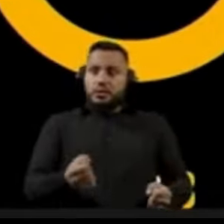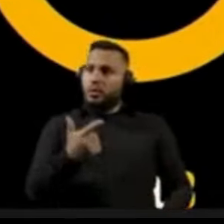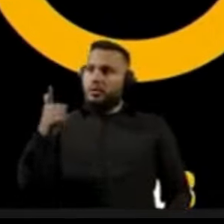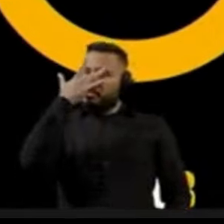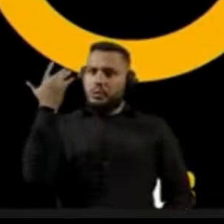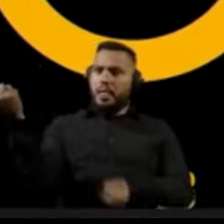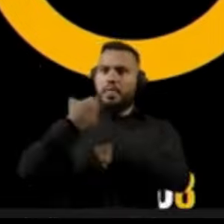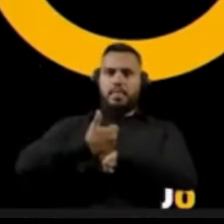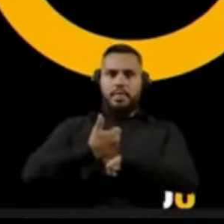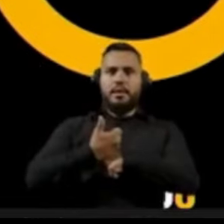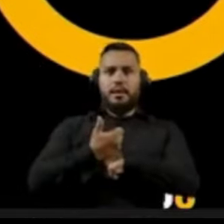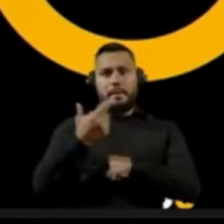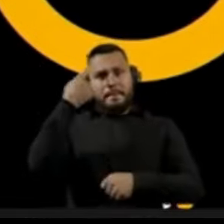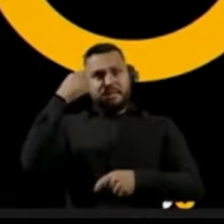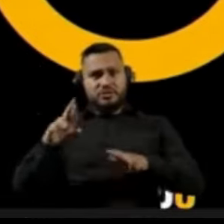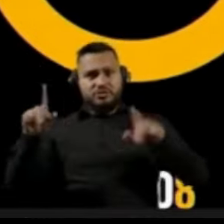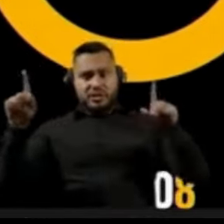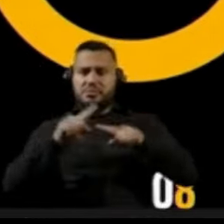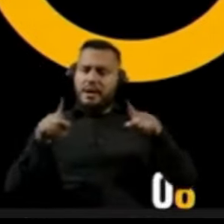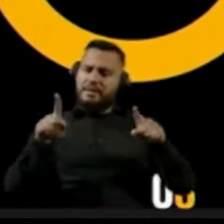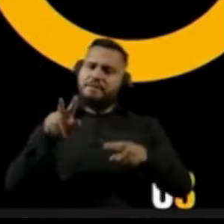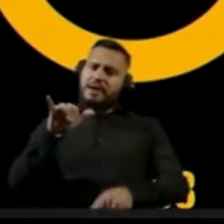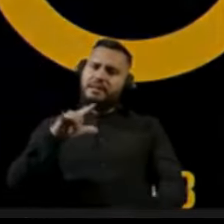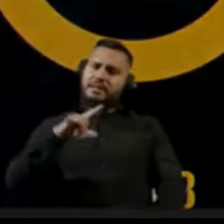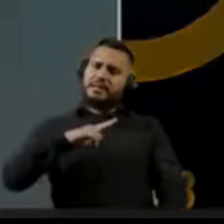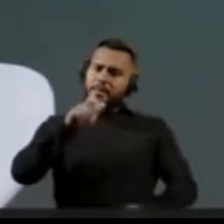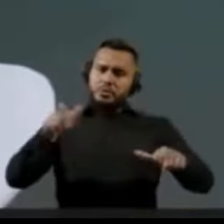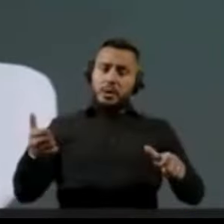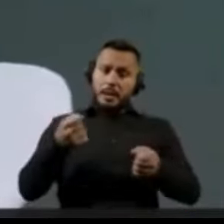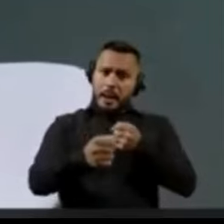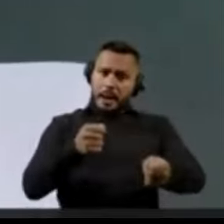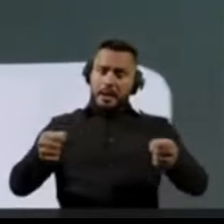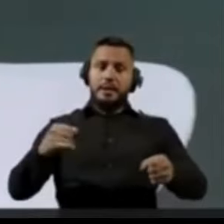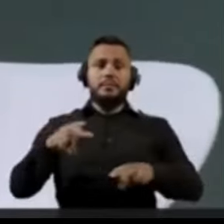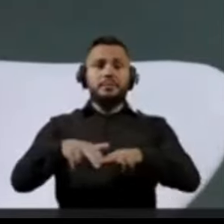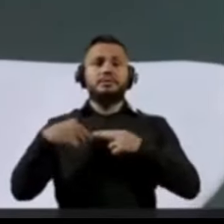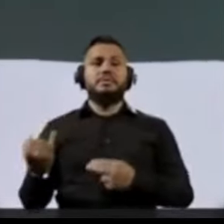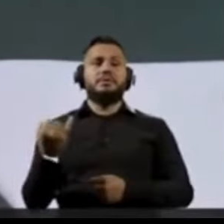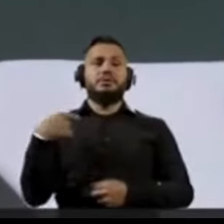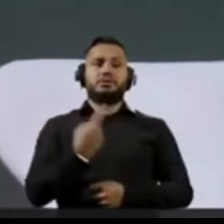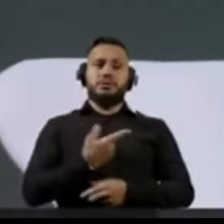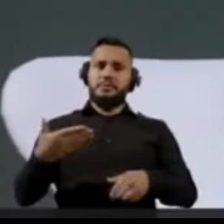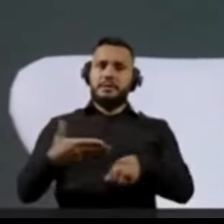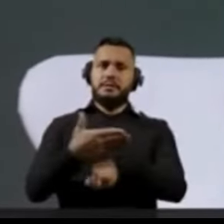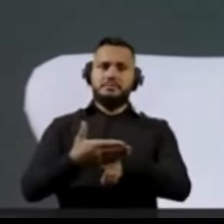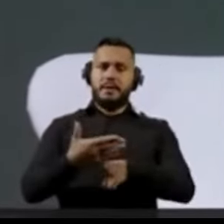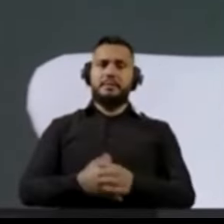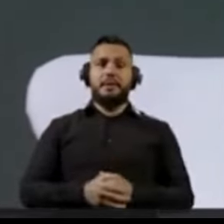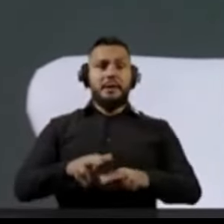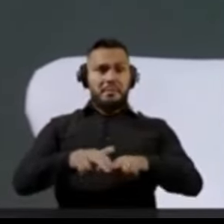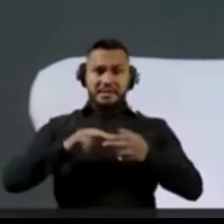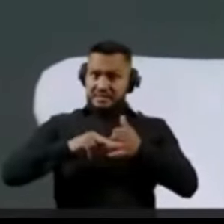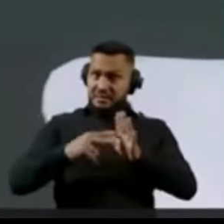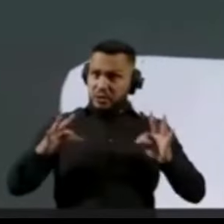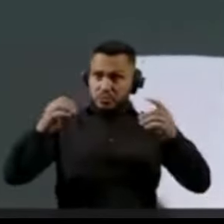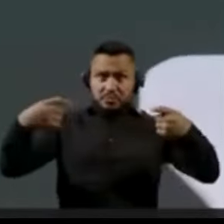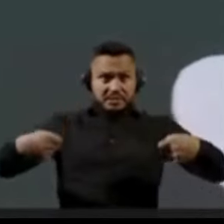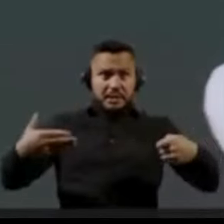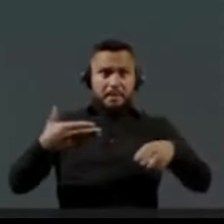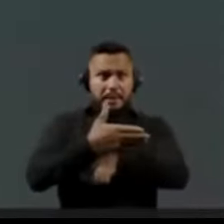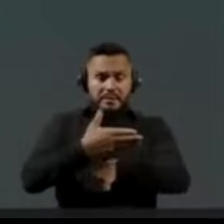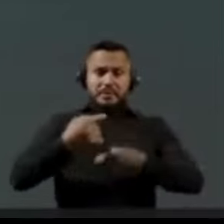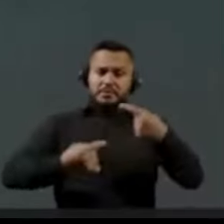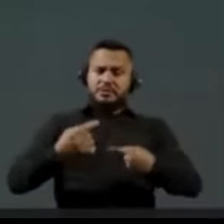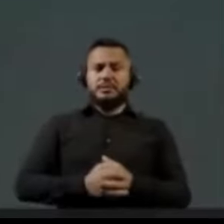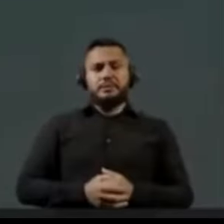completamente diferente, mas essa cadeira vai ser ocupada. Então é importante que nós participemos ativamente da política. Mas não significa que todo mundo tenha que estar na política. Tão importante